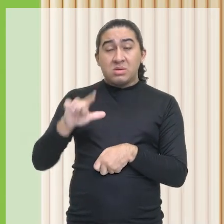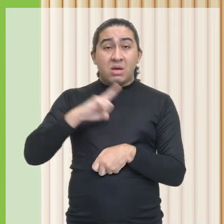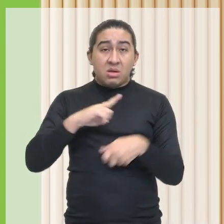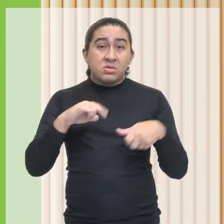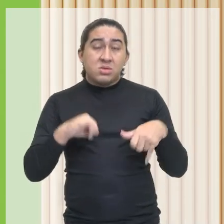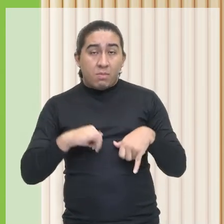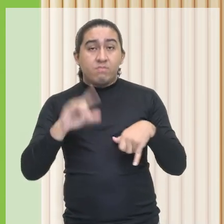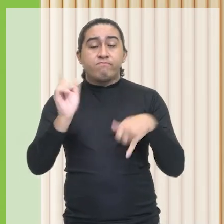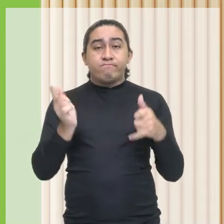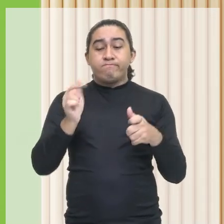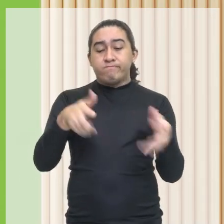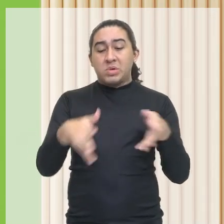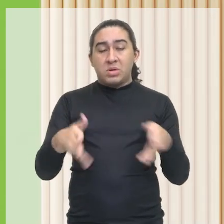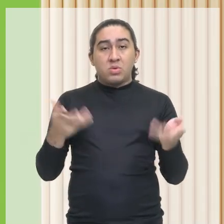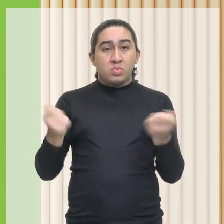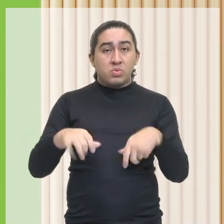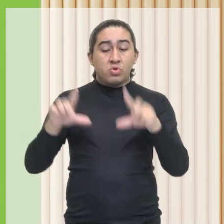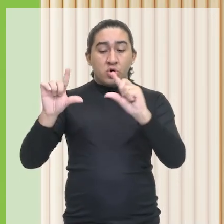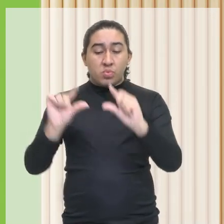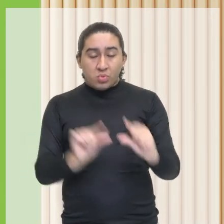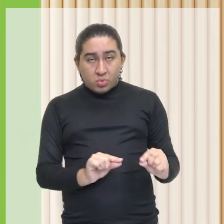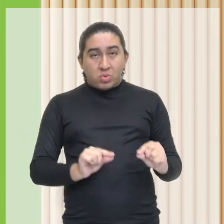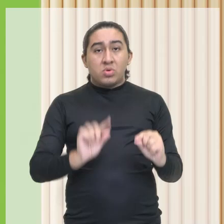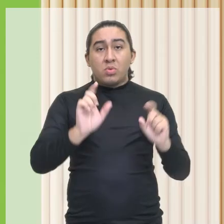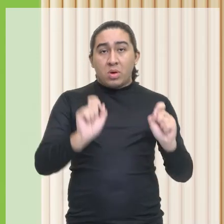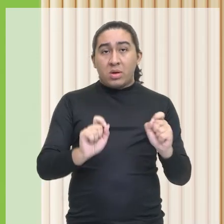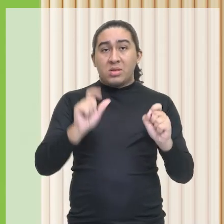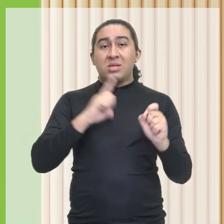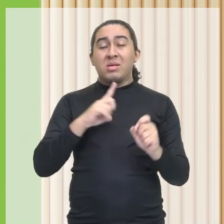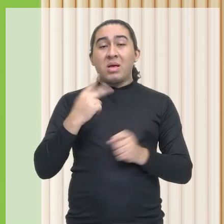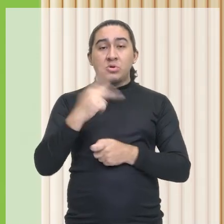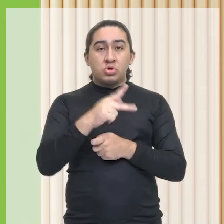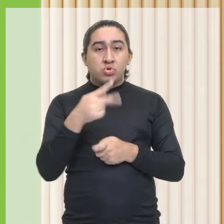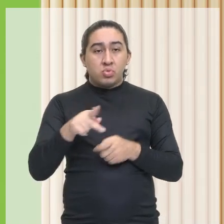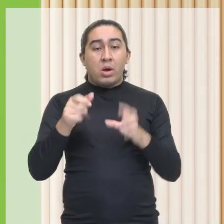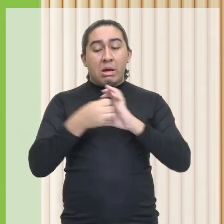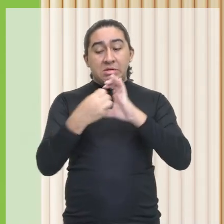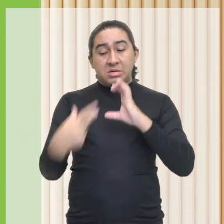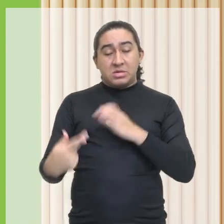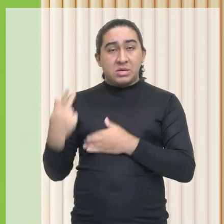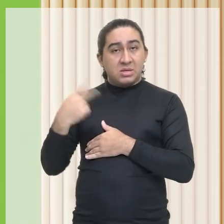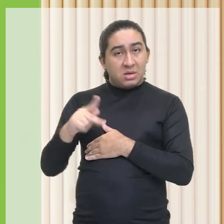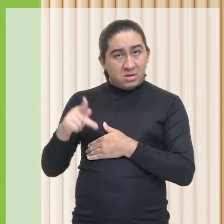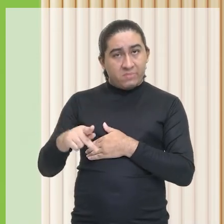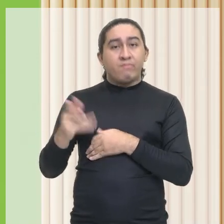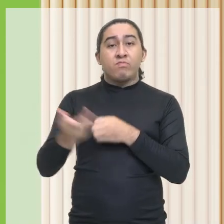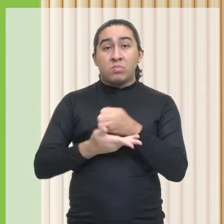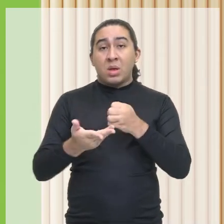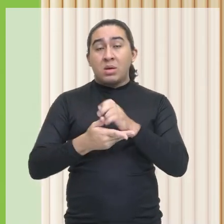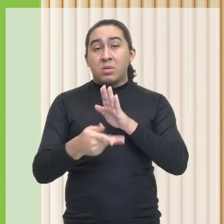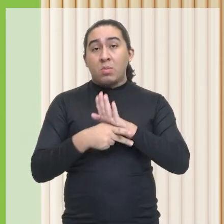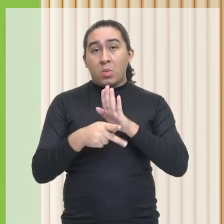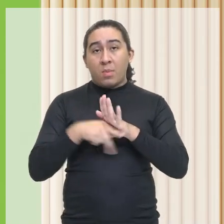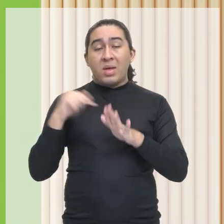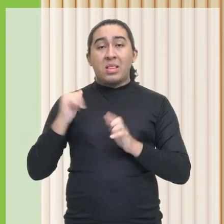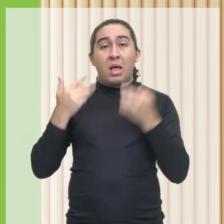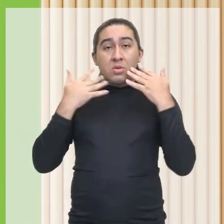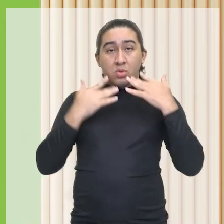aí ao longo do tempo, reduzindo, né, aquela sua característica original e